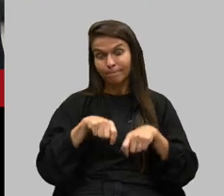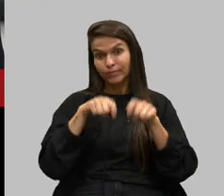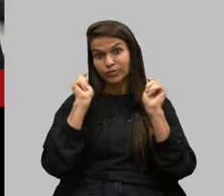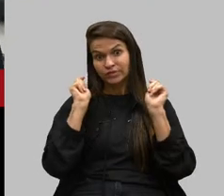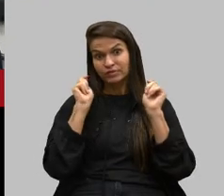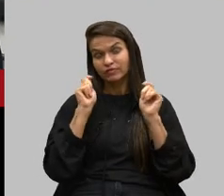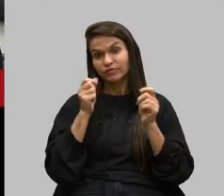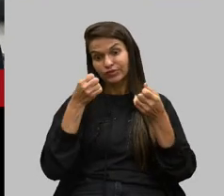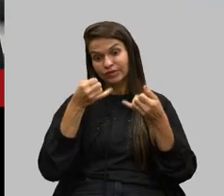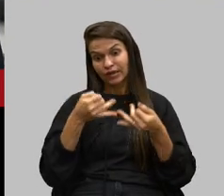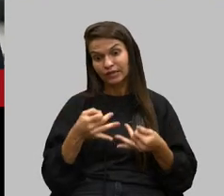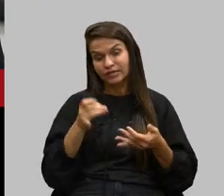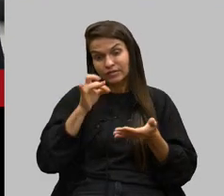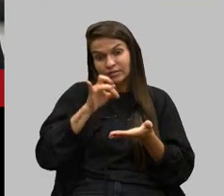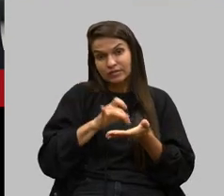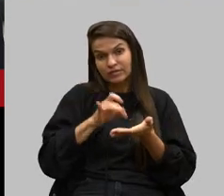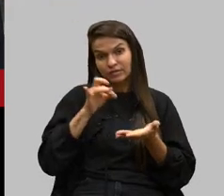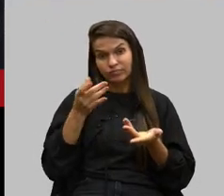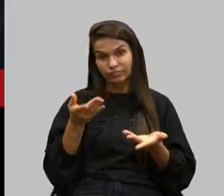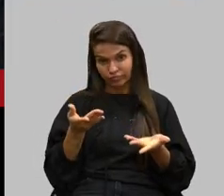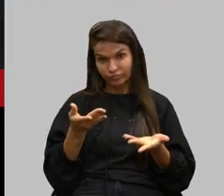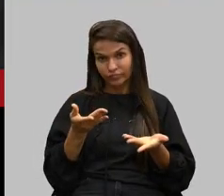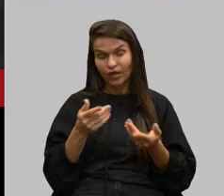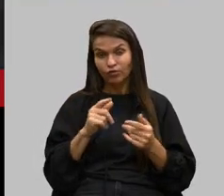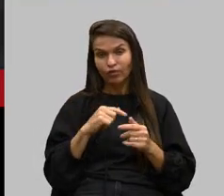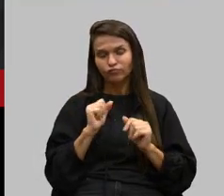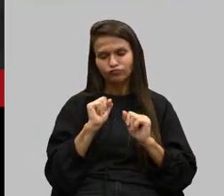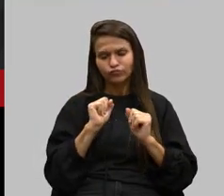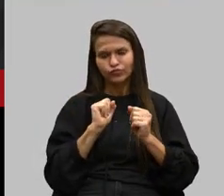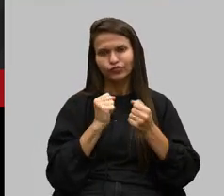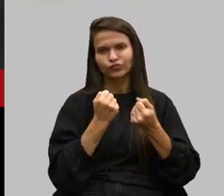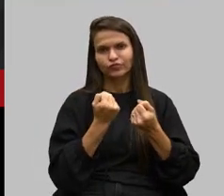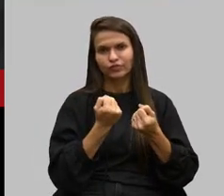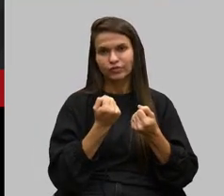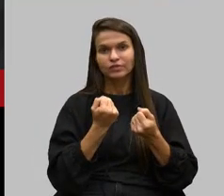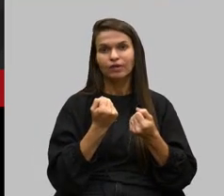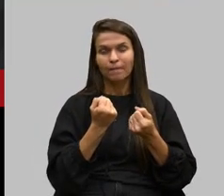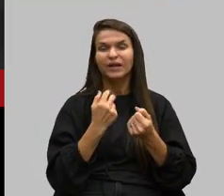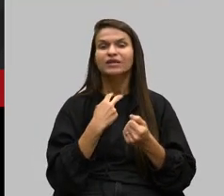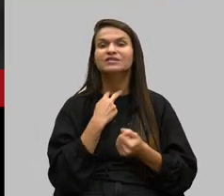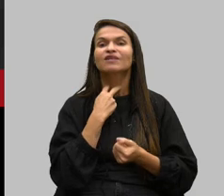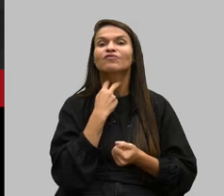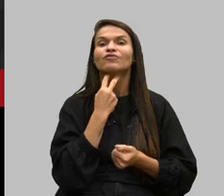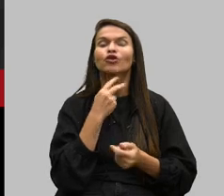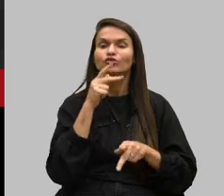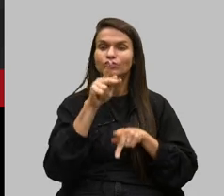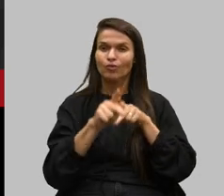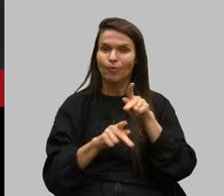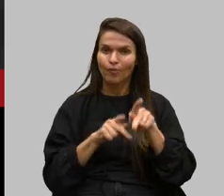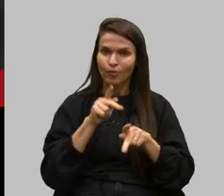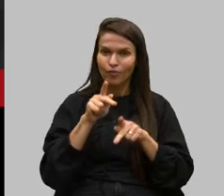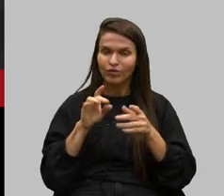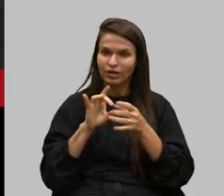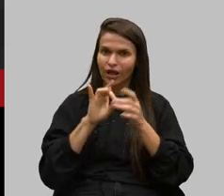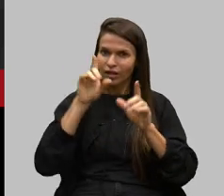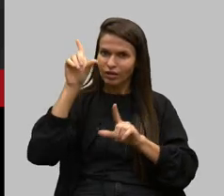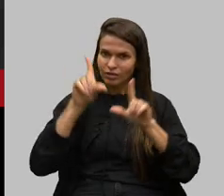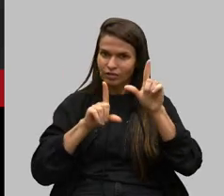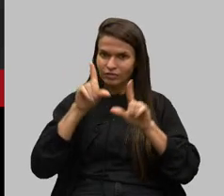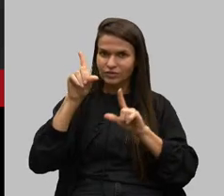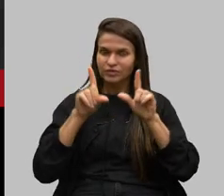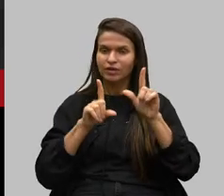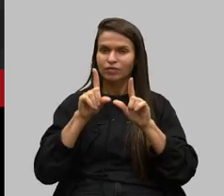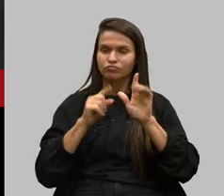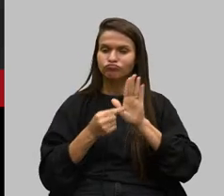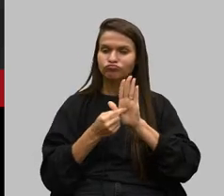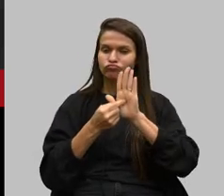perguntam não tem como esclarecer mas a gente tá fazendo todo o esforço para que essa voz do povo através da imprensa seja